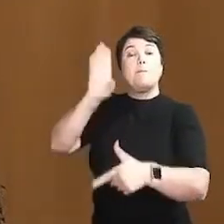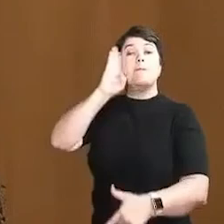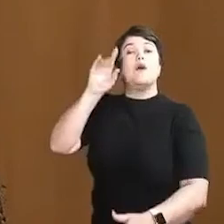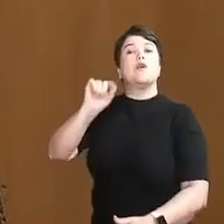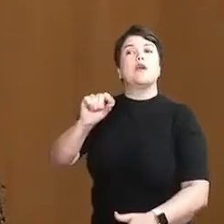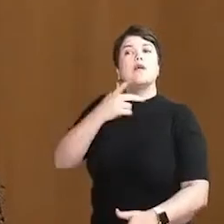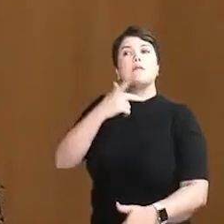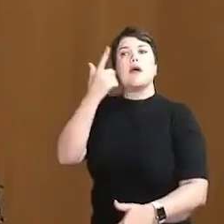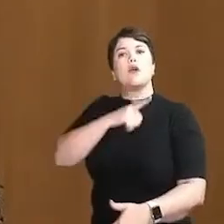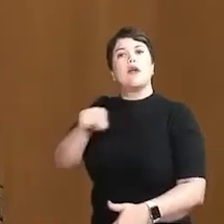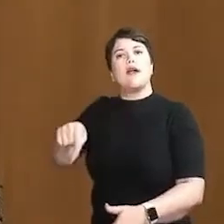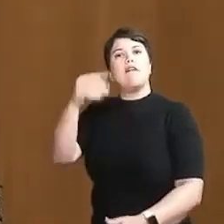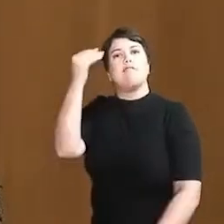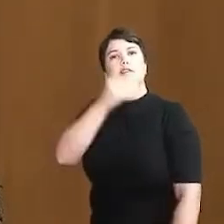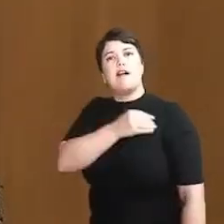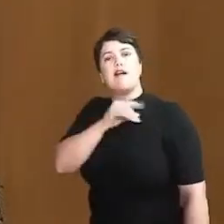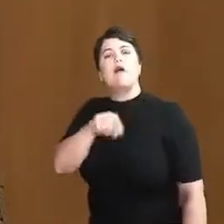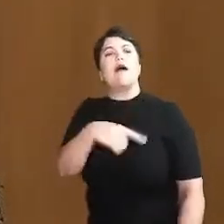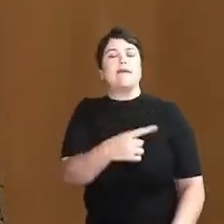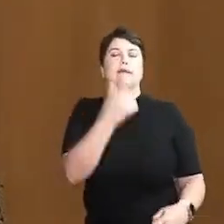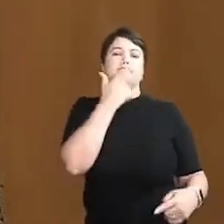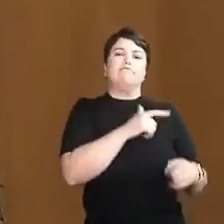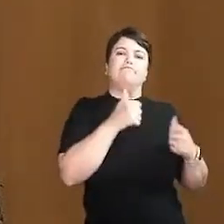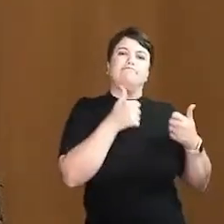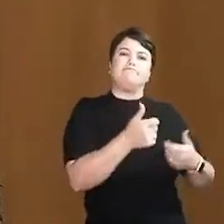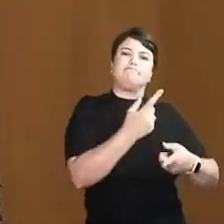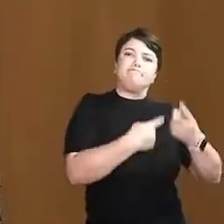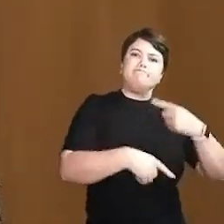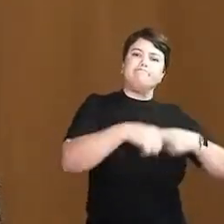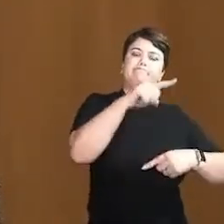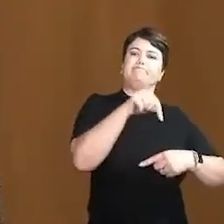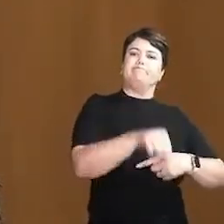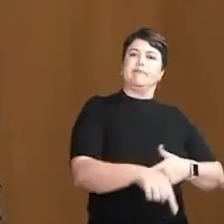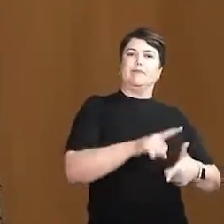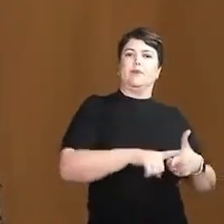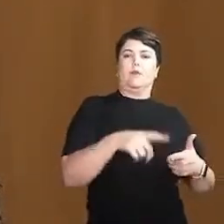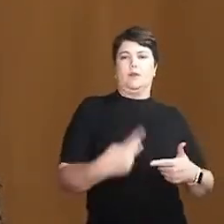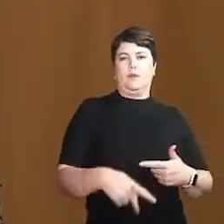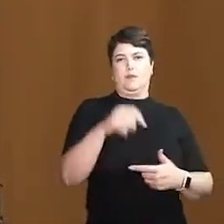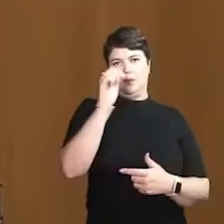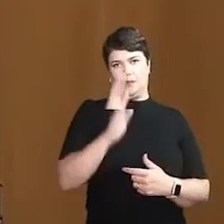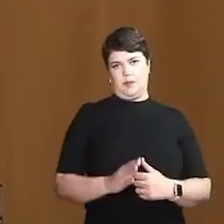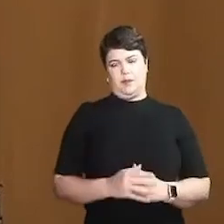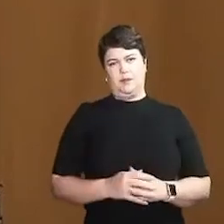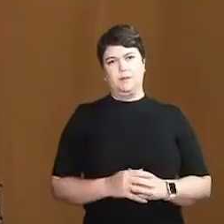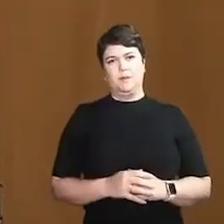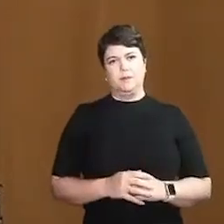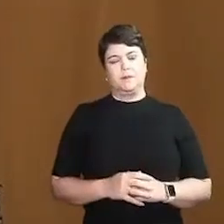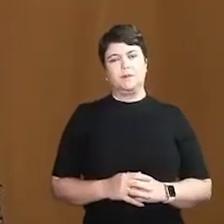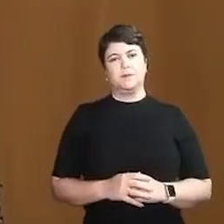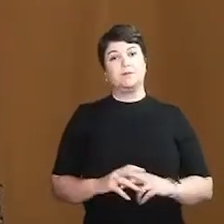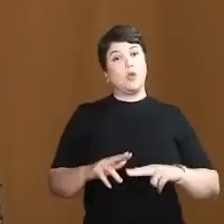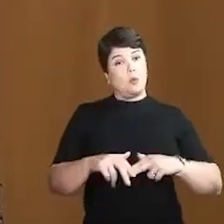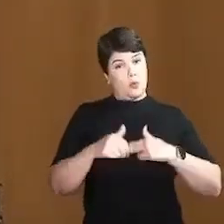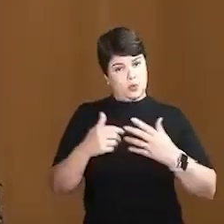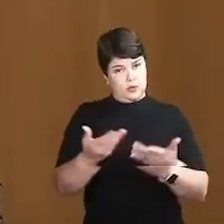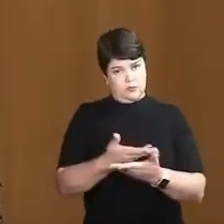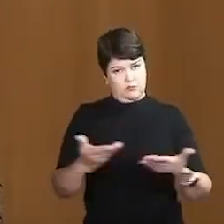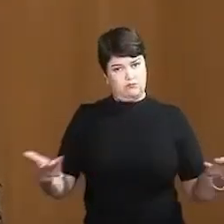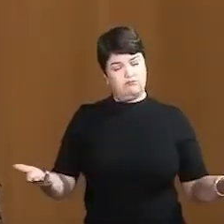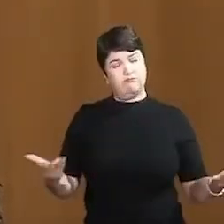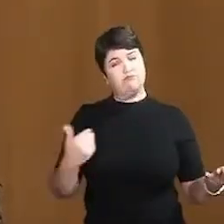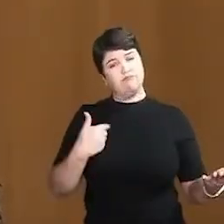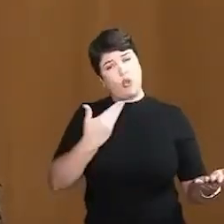enfraquecê-las E aí sim superar esse fenômeno no nosso país com isso amigo e amigas